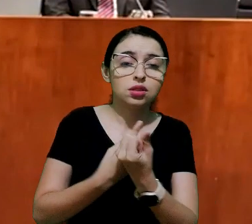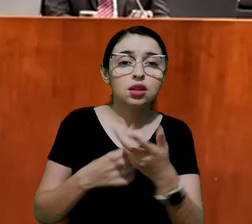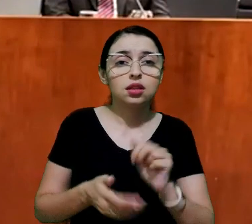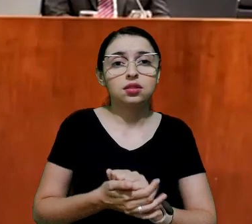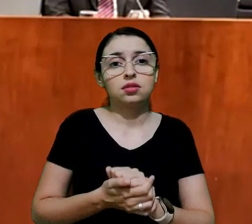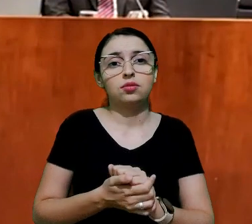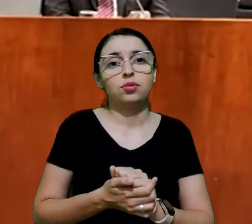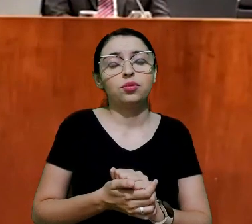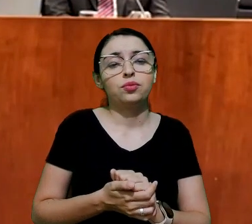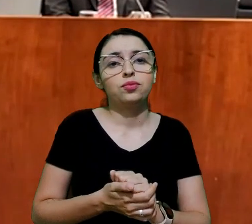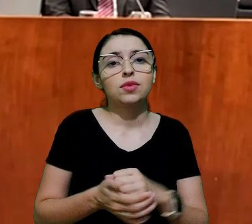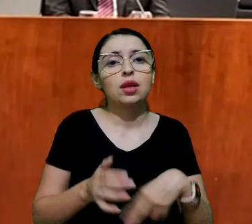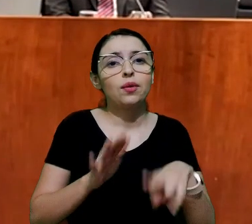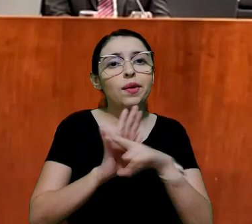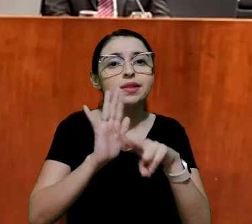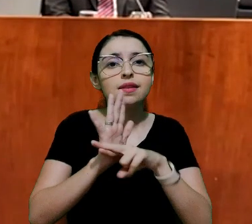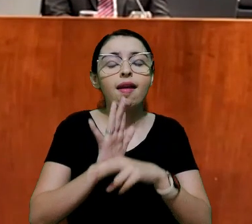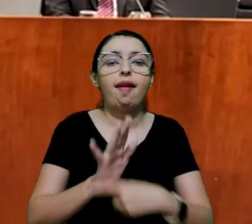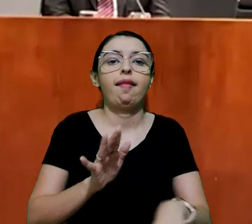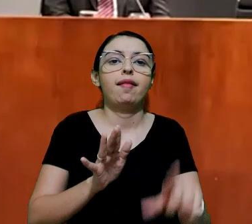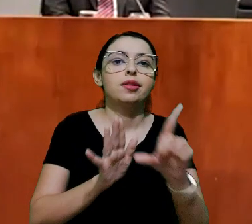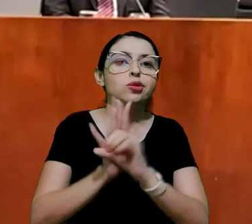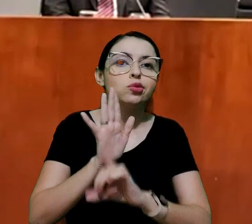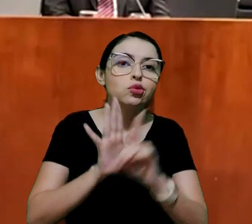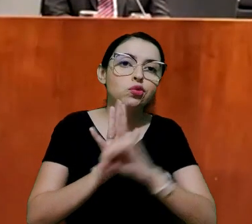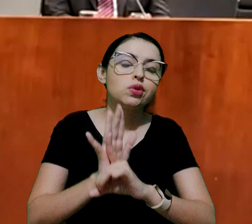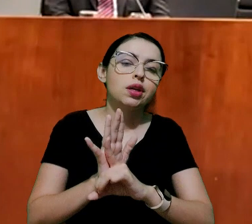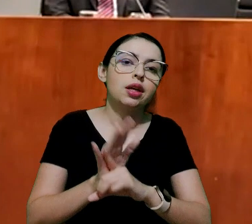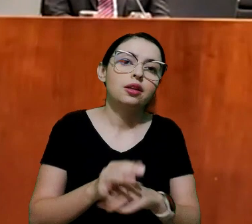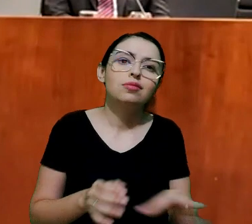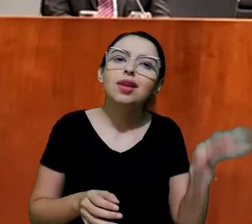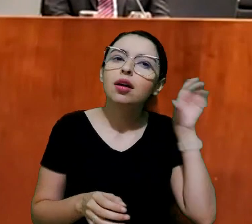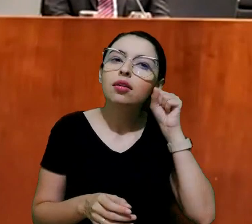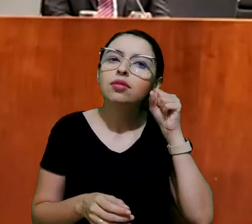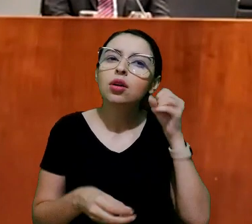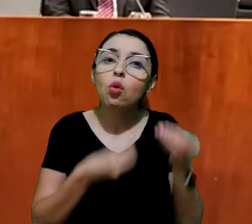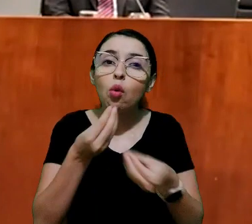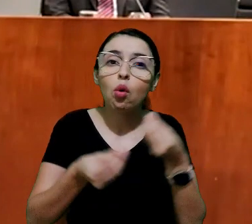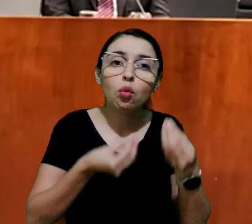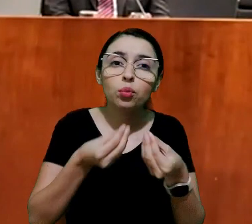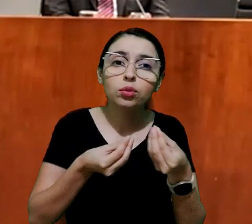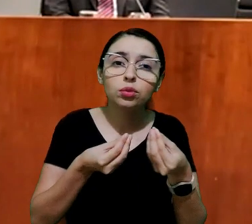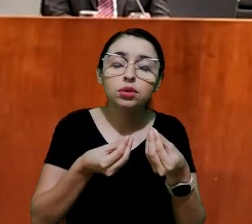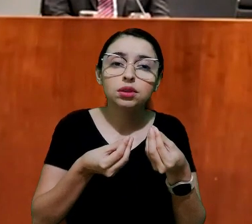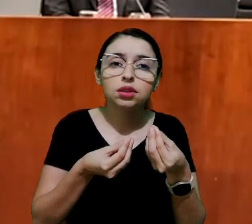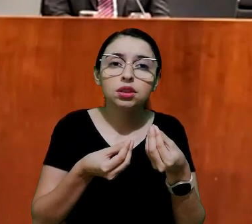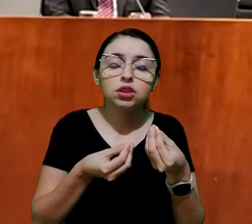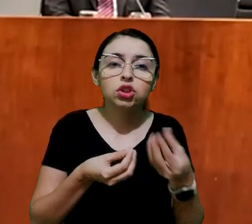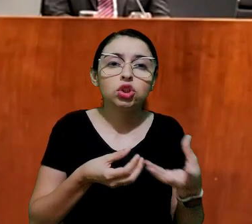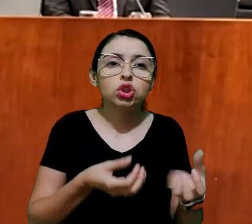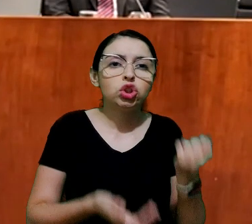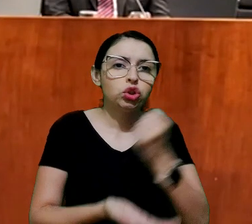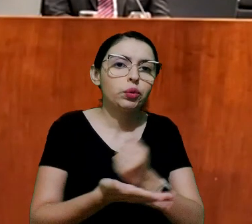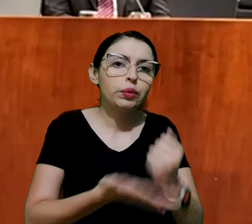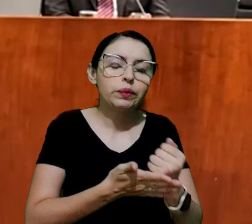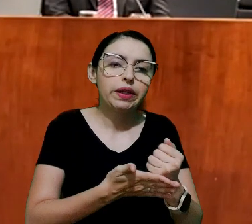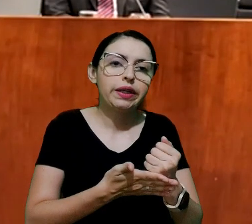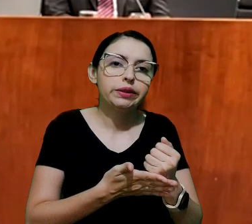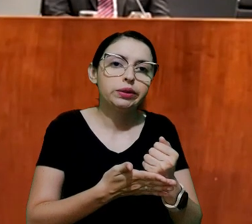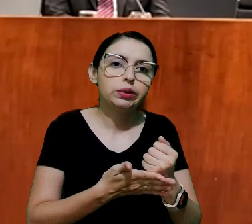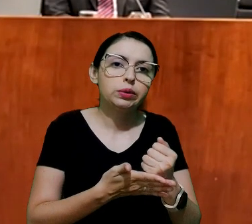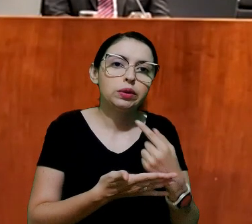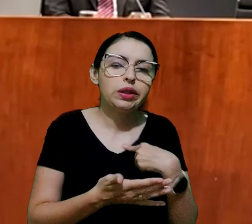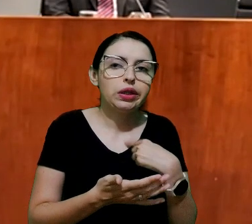vigente? Então, eu gostaria de ouvi-la a respeito dessa tendência de contratualização, que eu